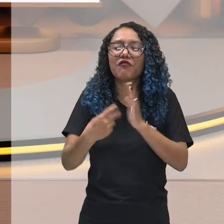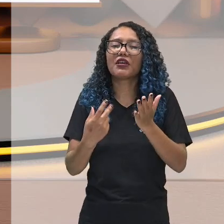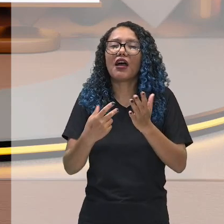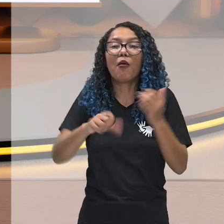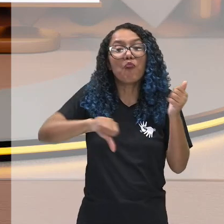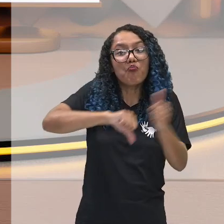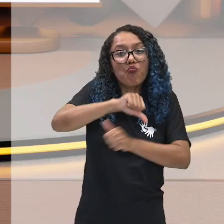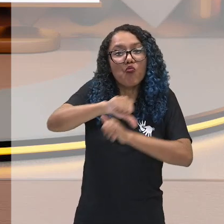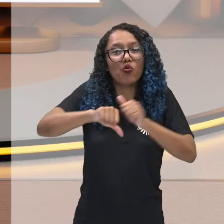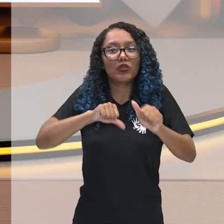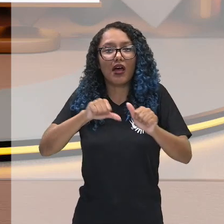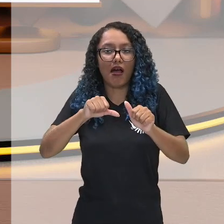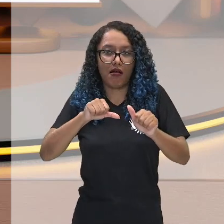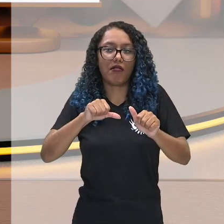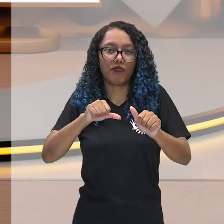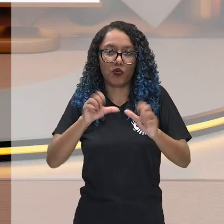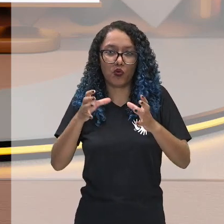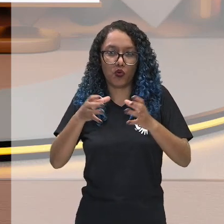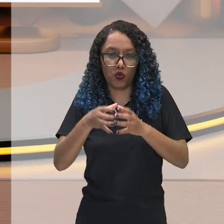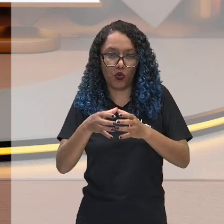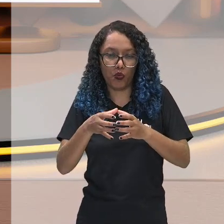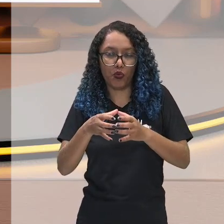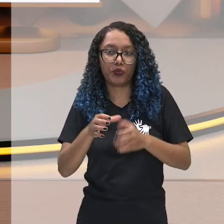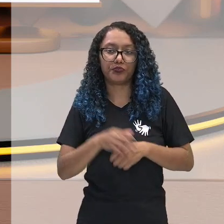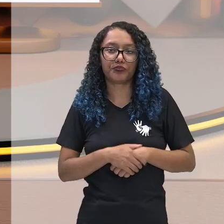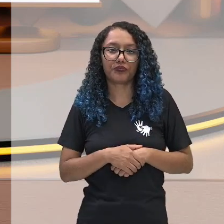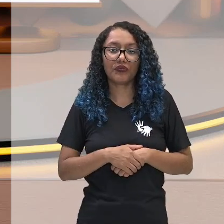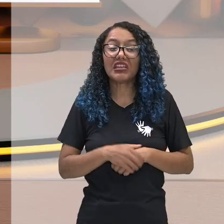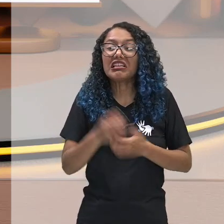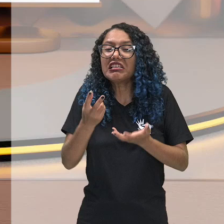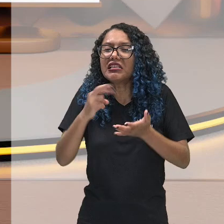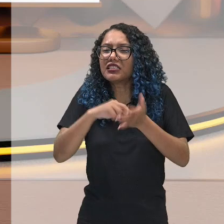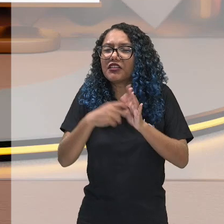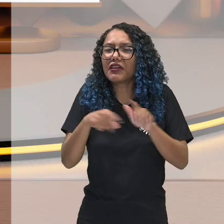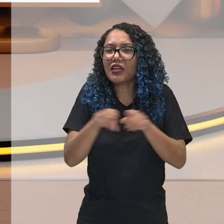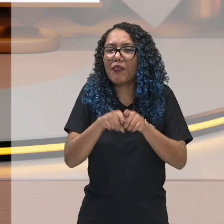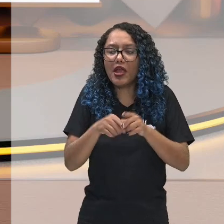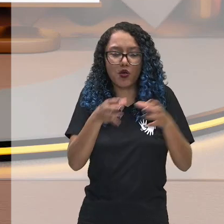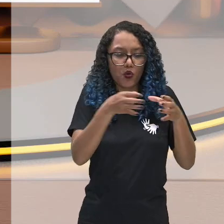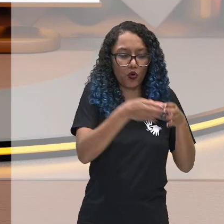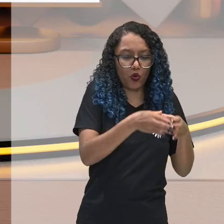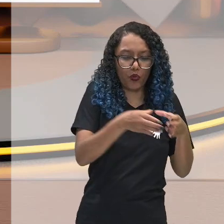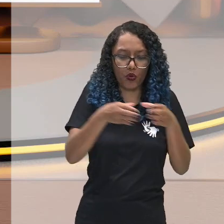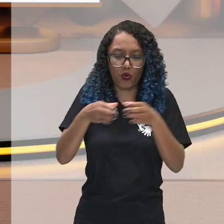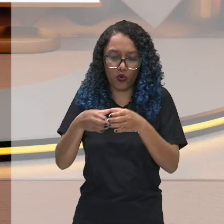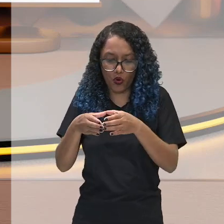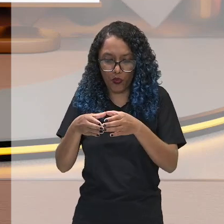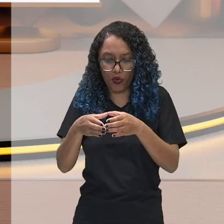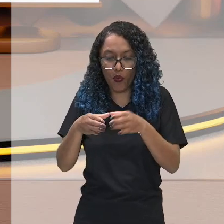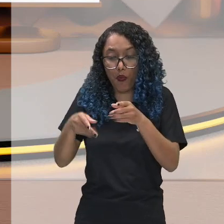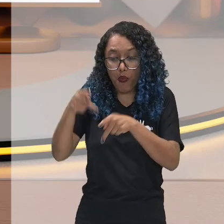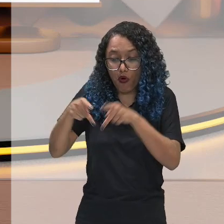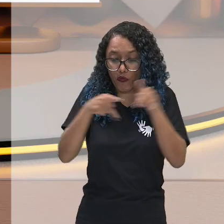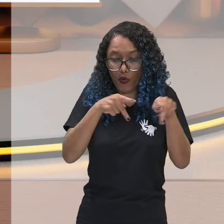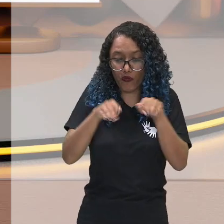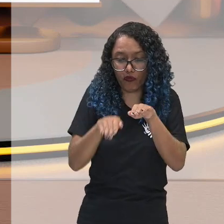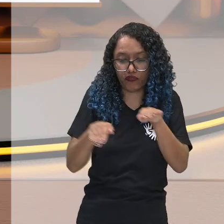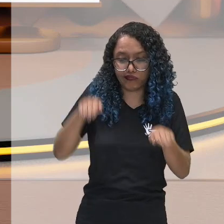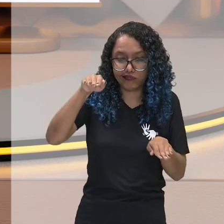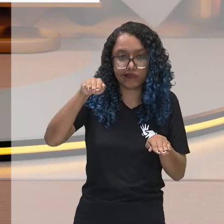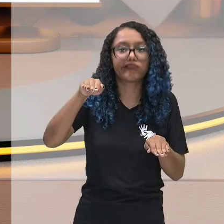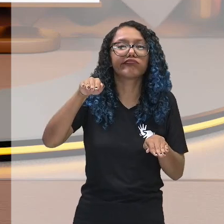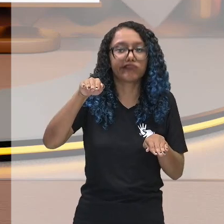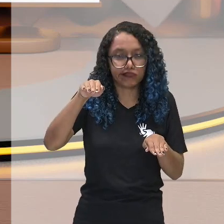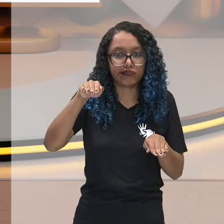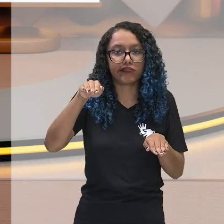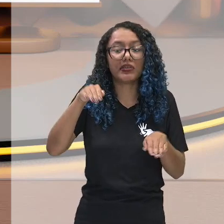se acredita que uma civilização é superior à outra. Então o Brasil, com essa ideia de embranquecimento